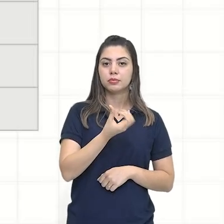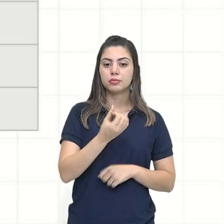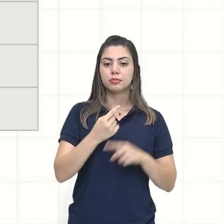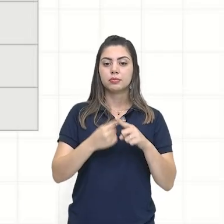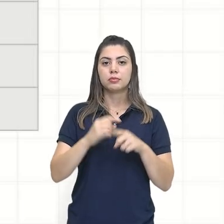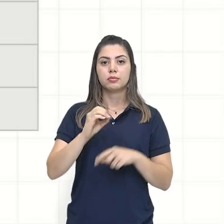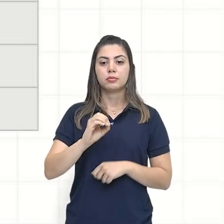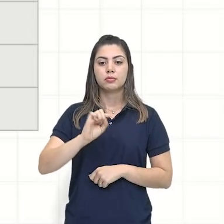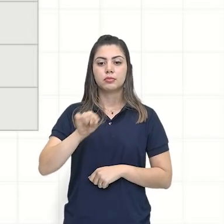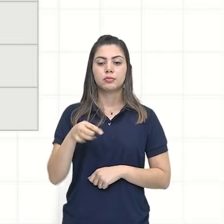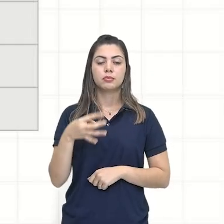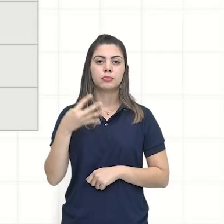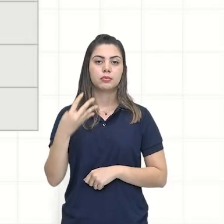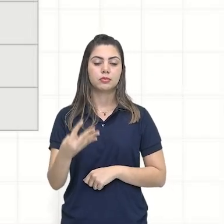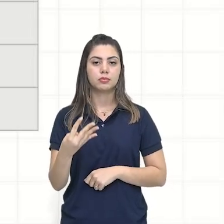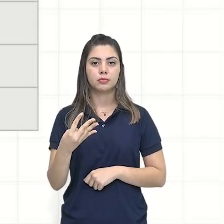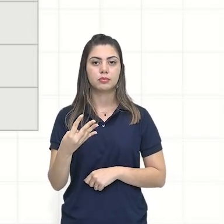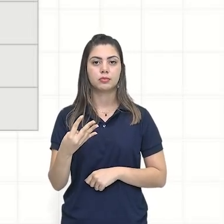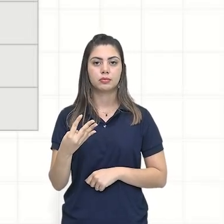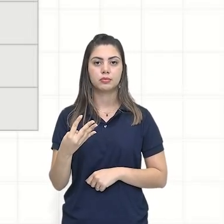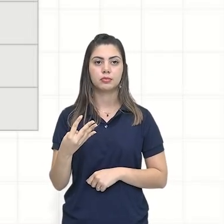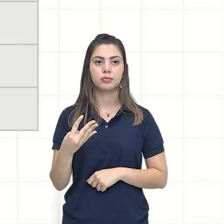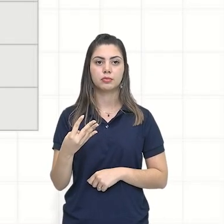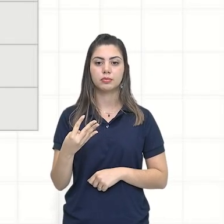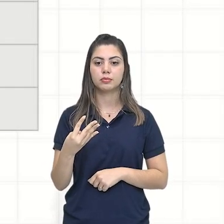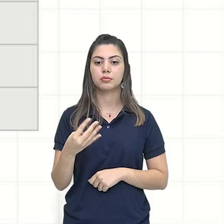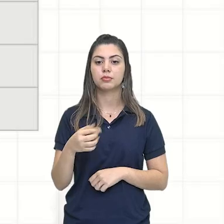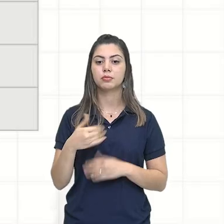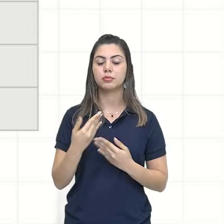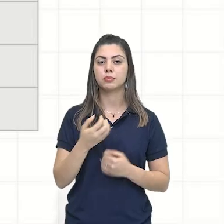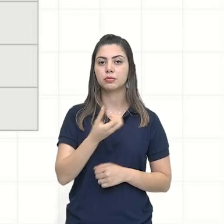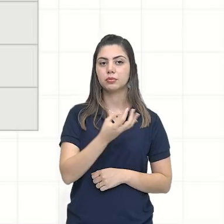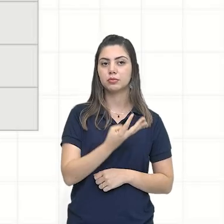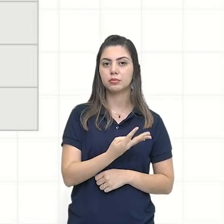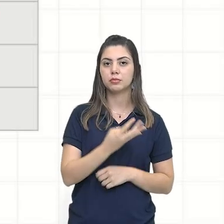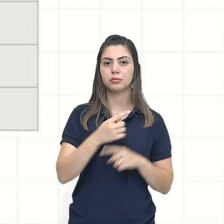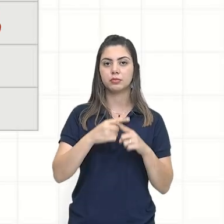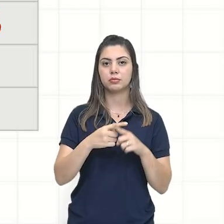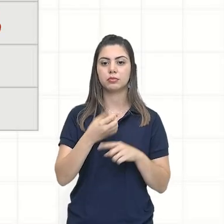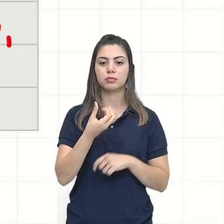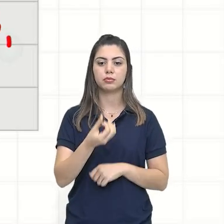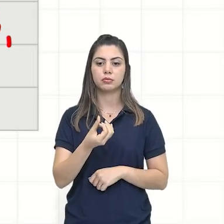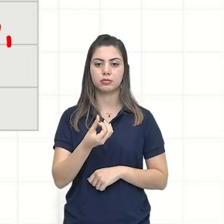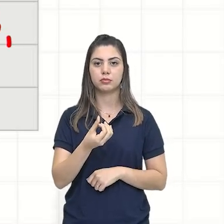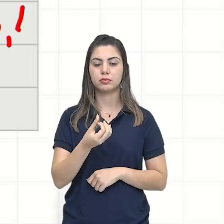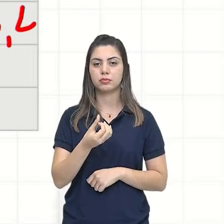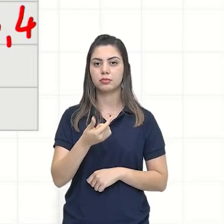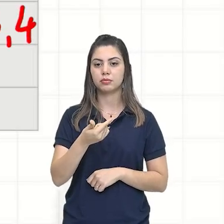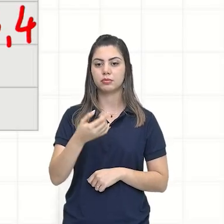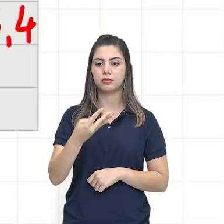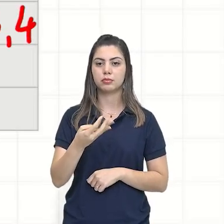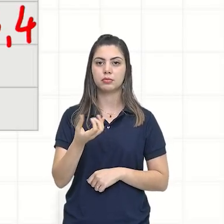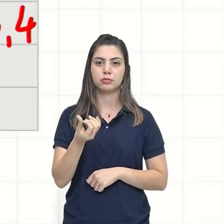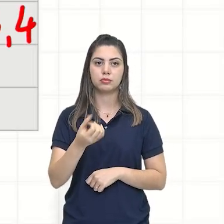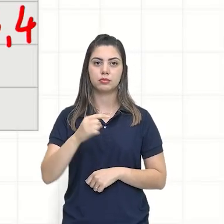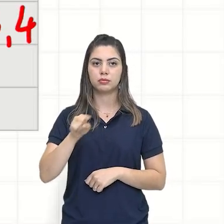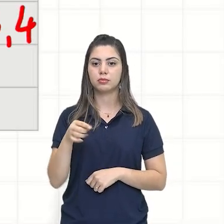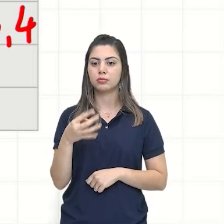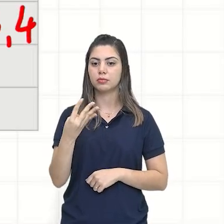0,4, nós vamos ter o quê? 4 vezes 6, 24, vamos dar 6,4 quilos de